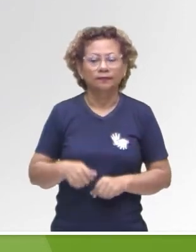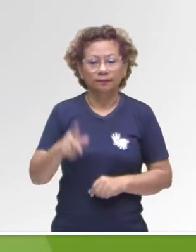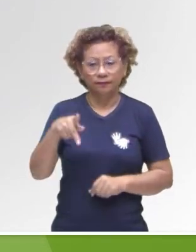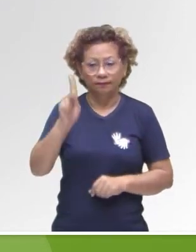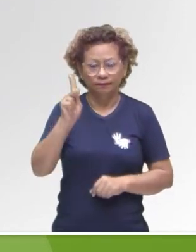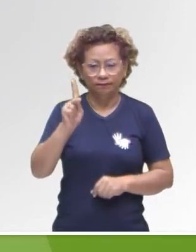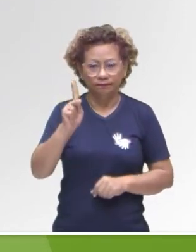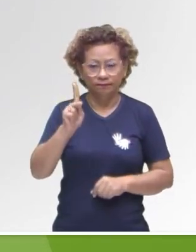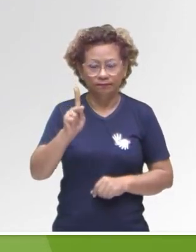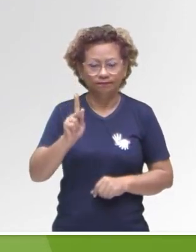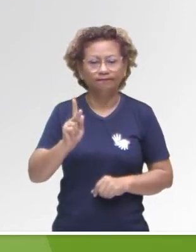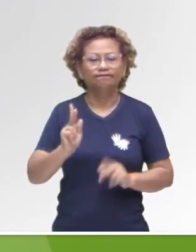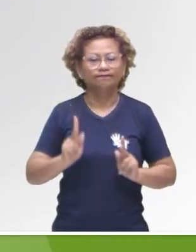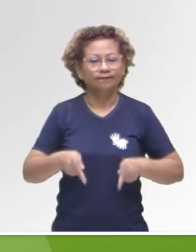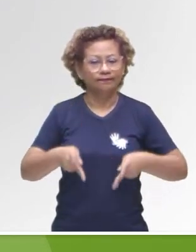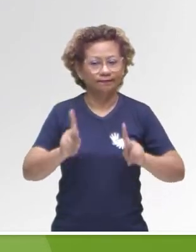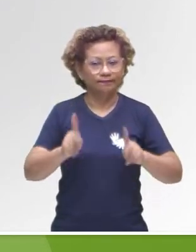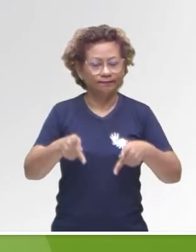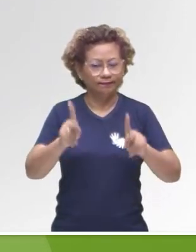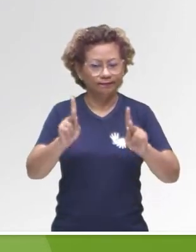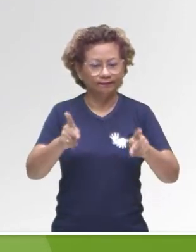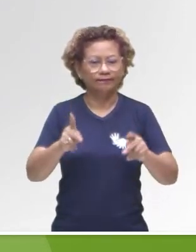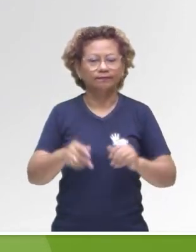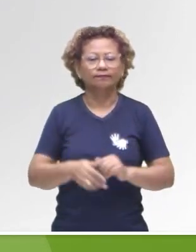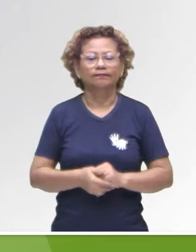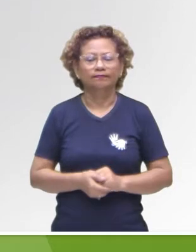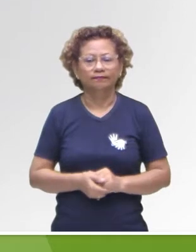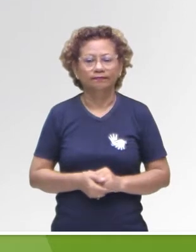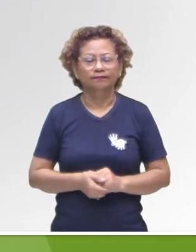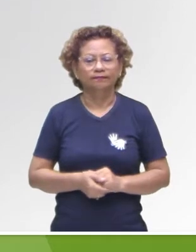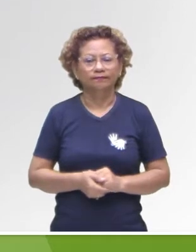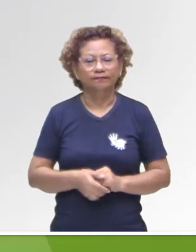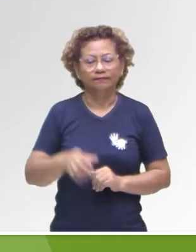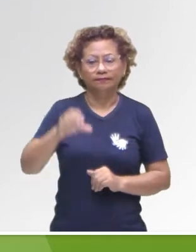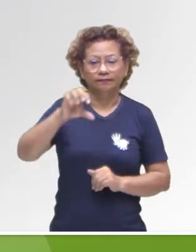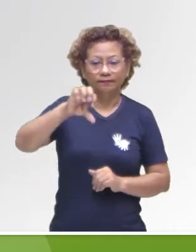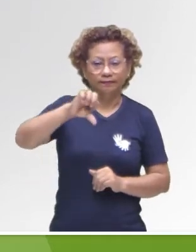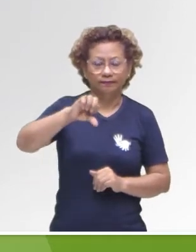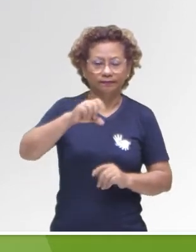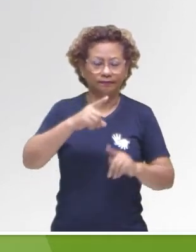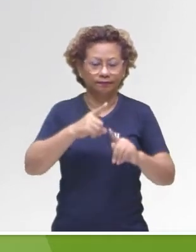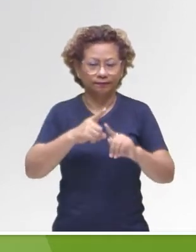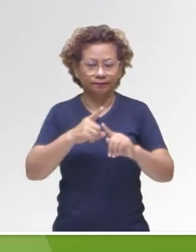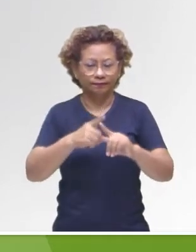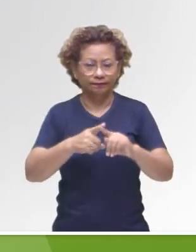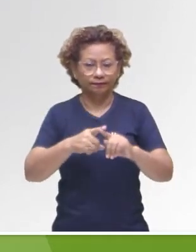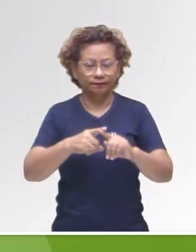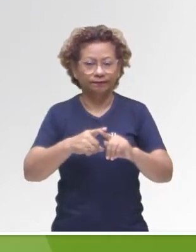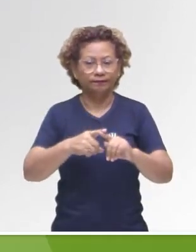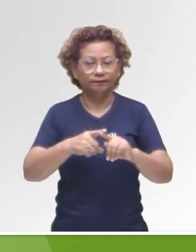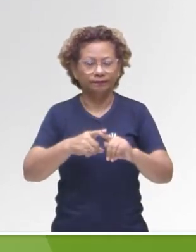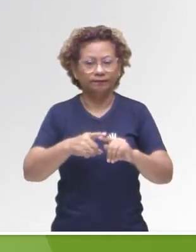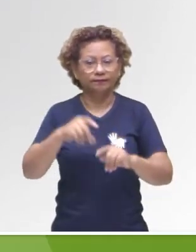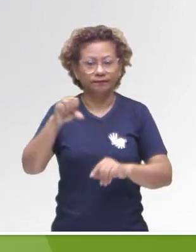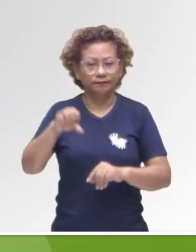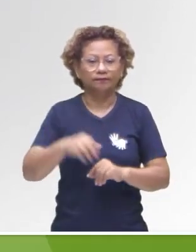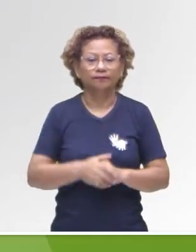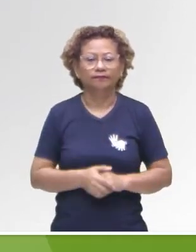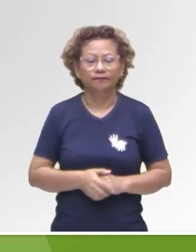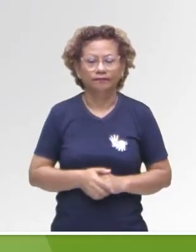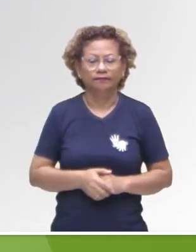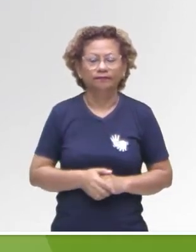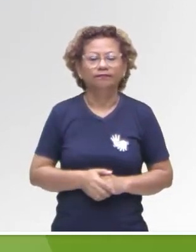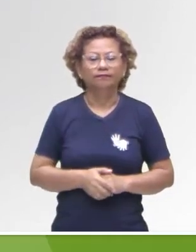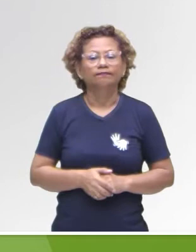constante eletrostática, que no vácuo vale 9 vezes 10 a nona, Newton vezes metro quadrado por Coulomb